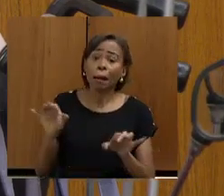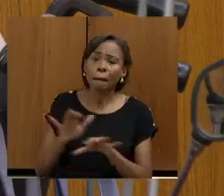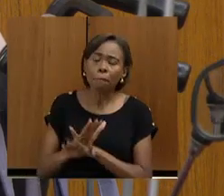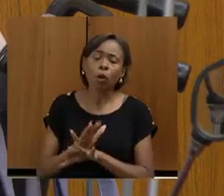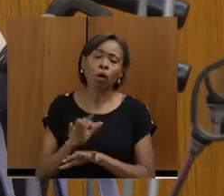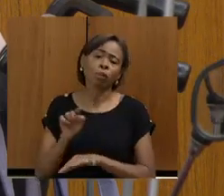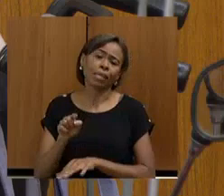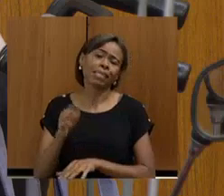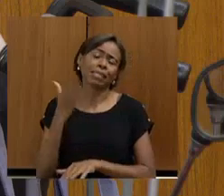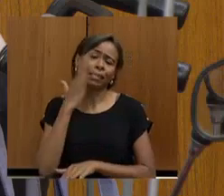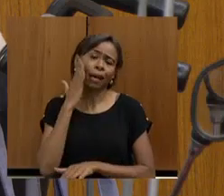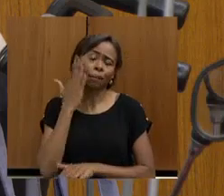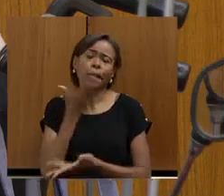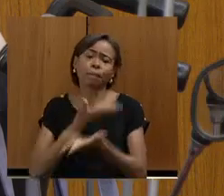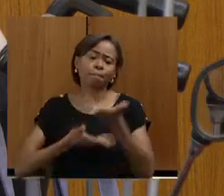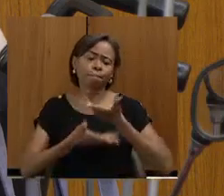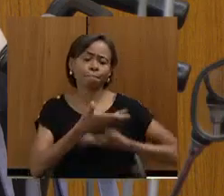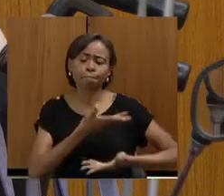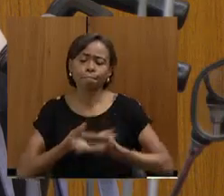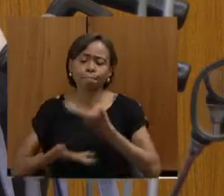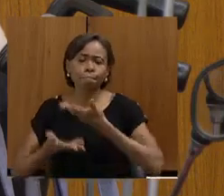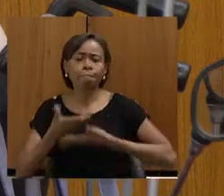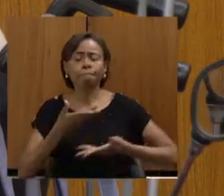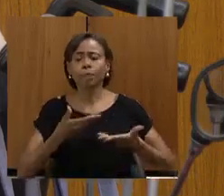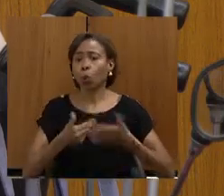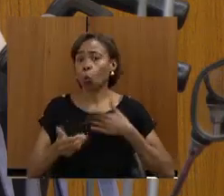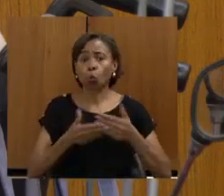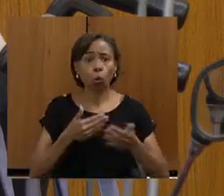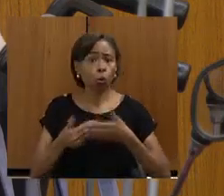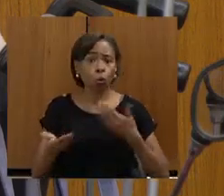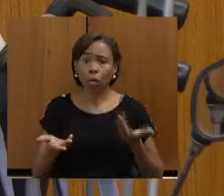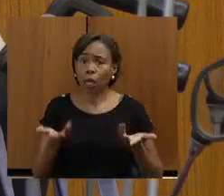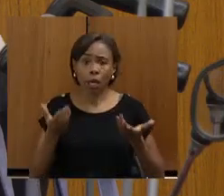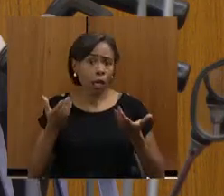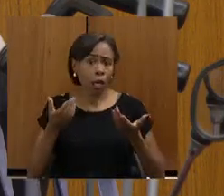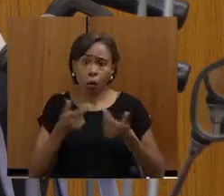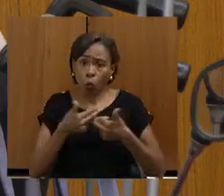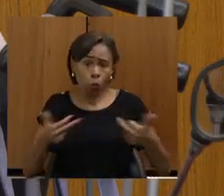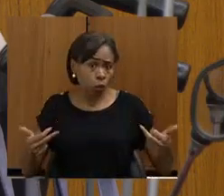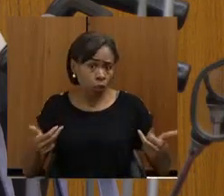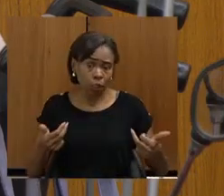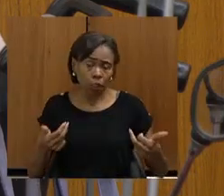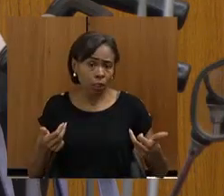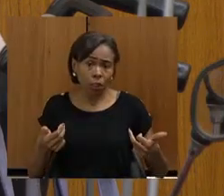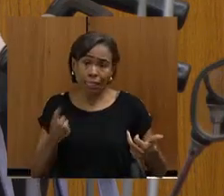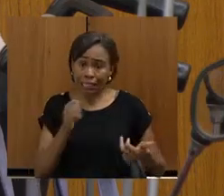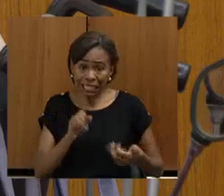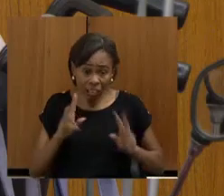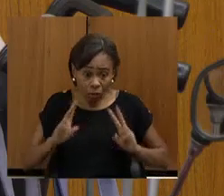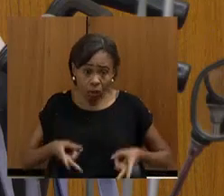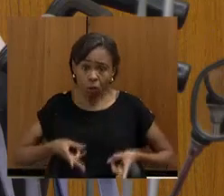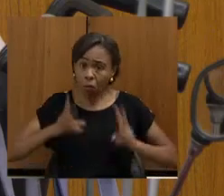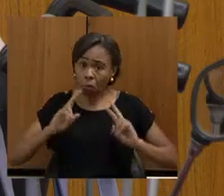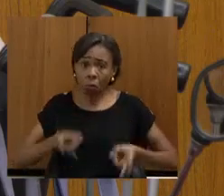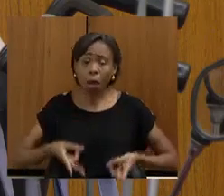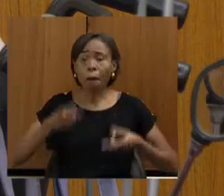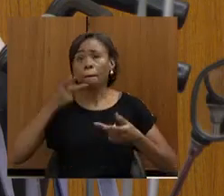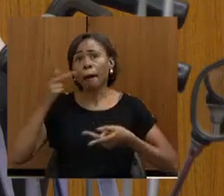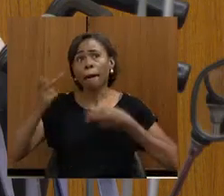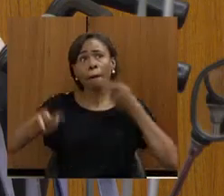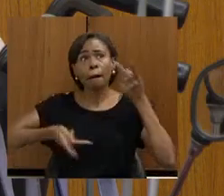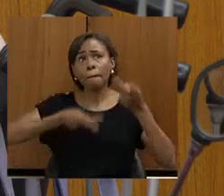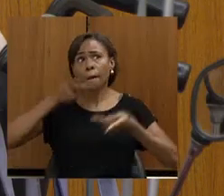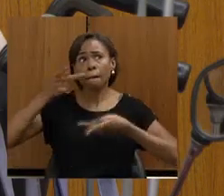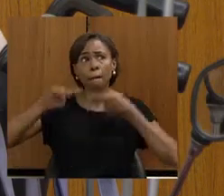que está por vir. Porque, se nós ficarmos do jeito que está, só no discurso, discurso, discurso, as